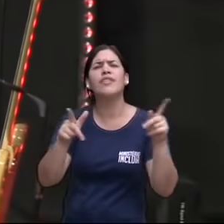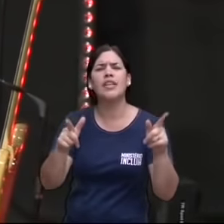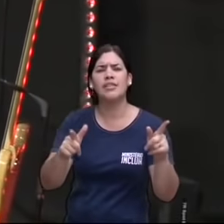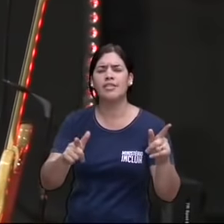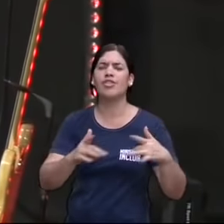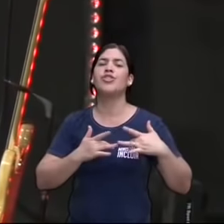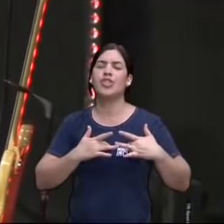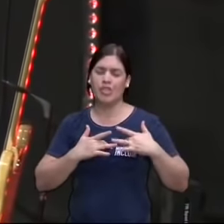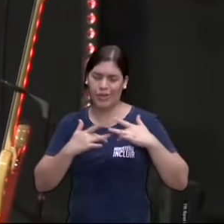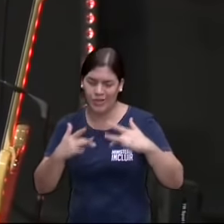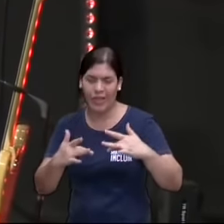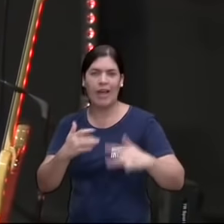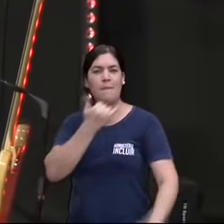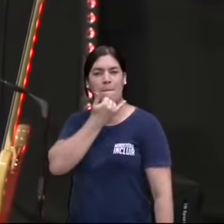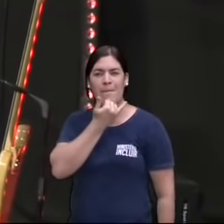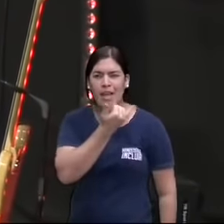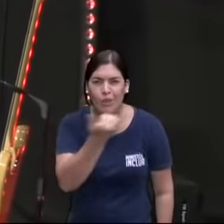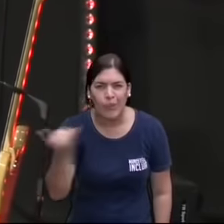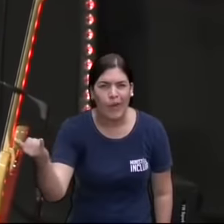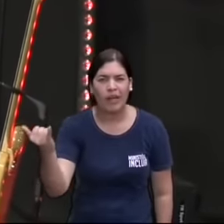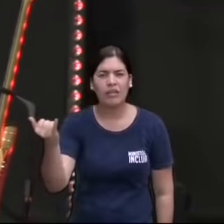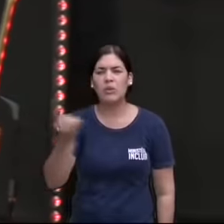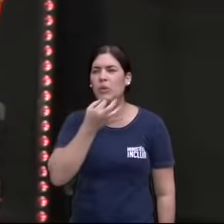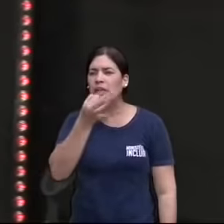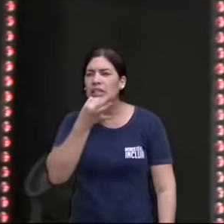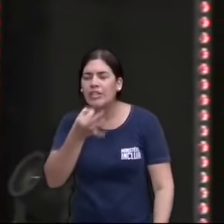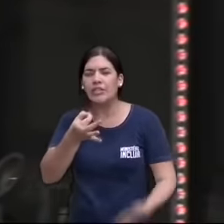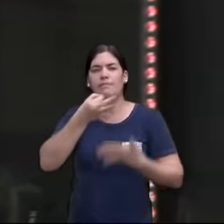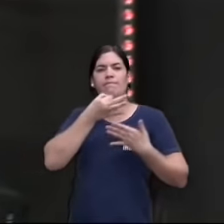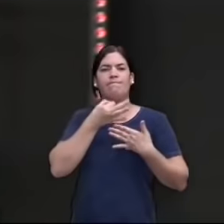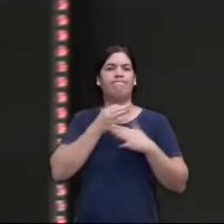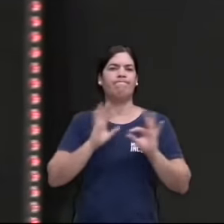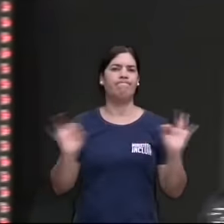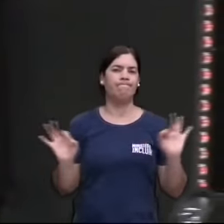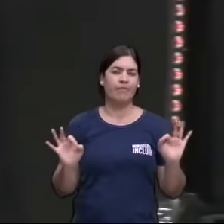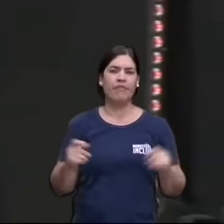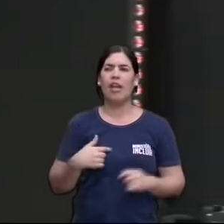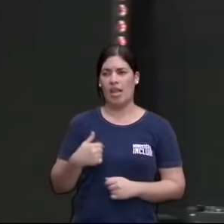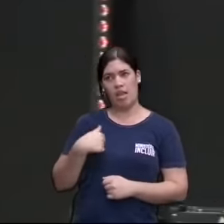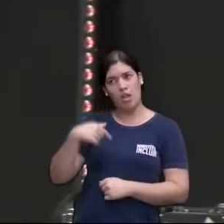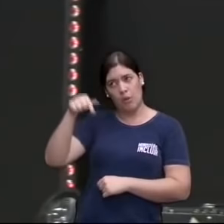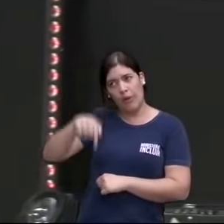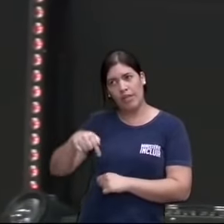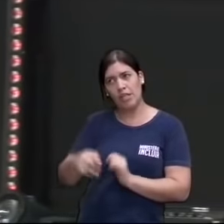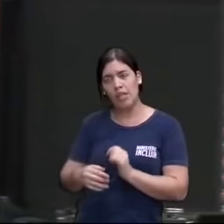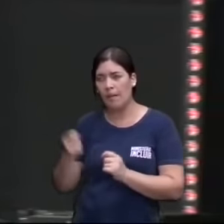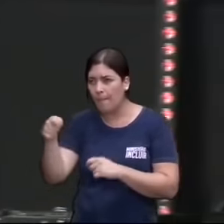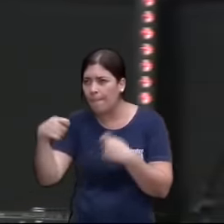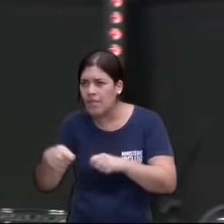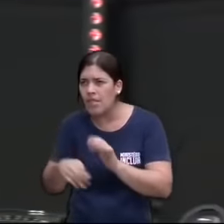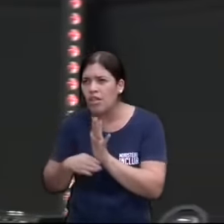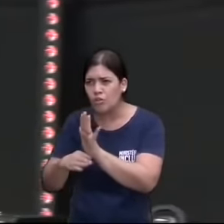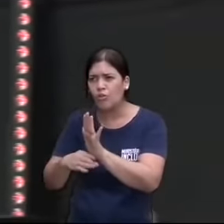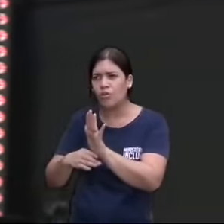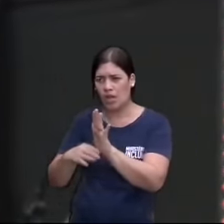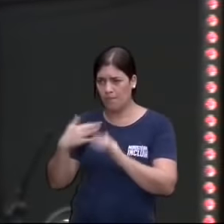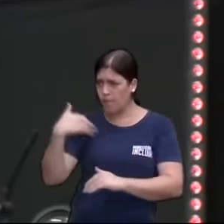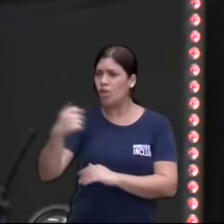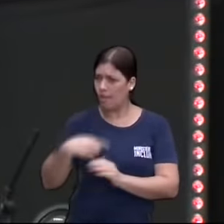perdoando, minimizando a crítica sobre os outros e falando: eu estou aqui, irmão, se você precisar de alguma coisa. Isso é que é bonito, não é crítica,